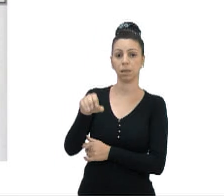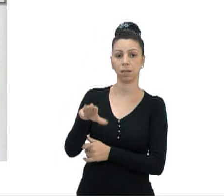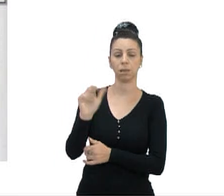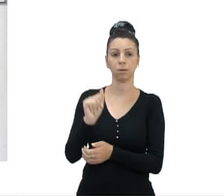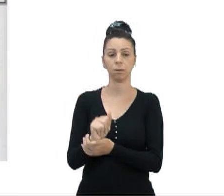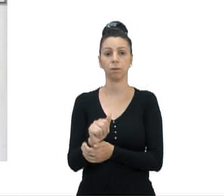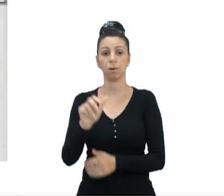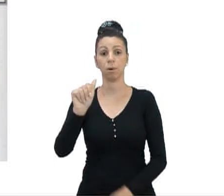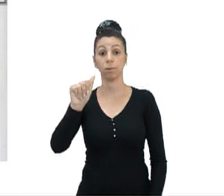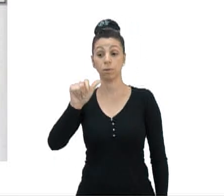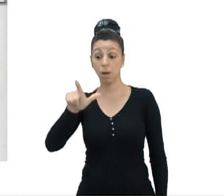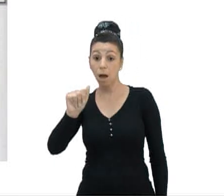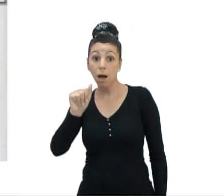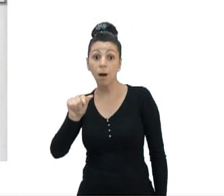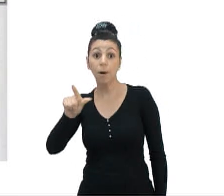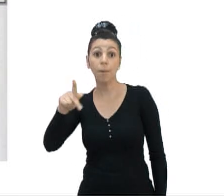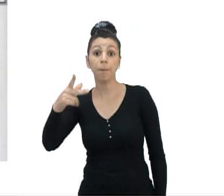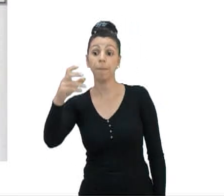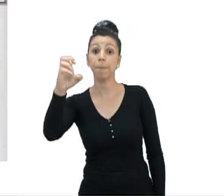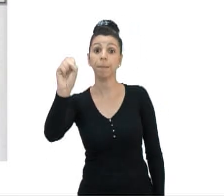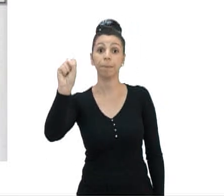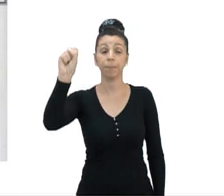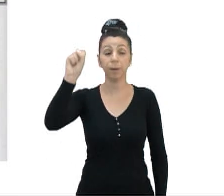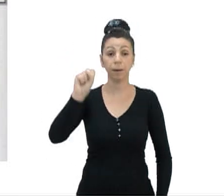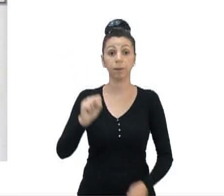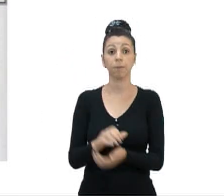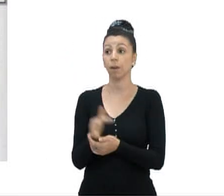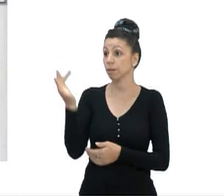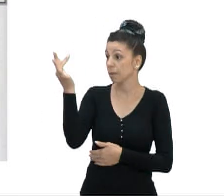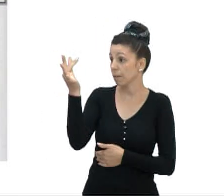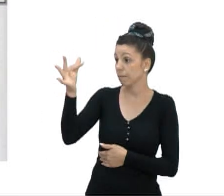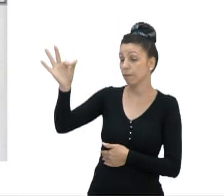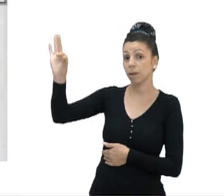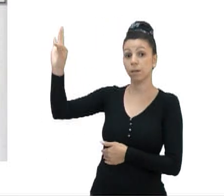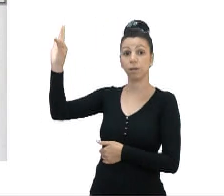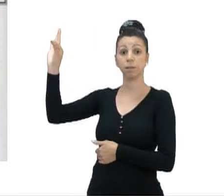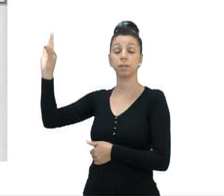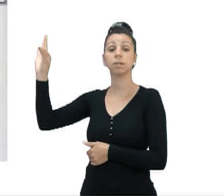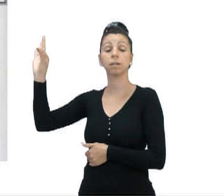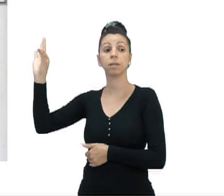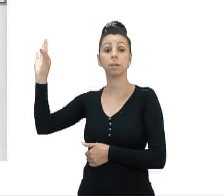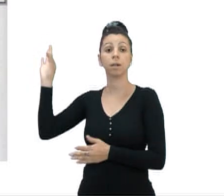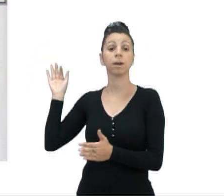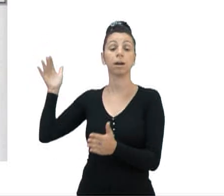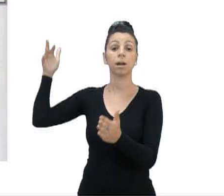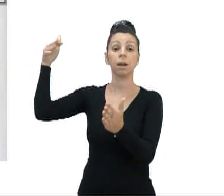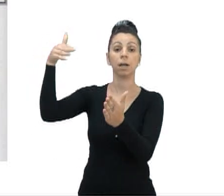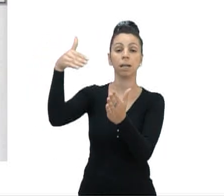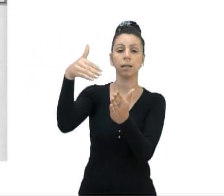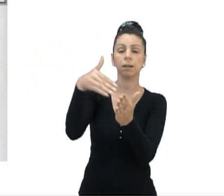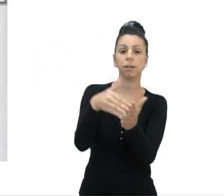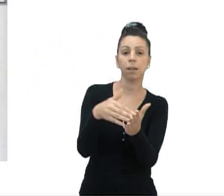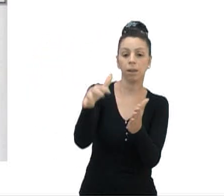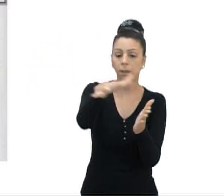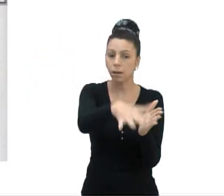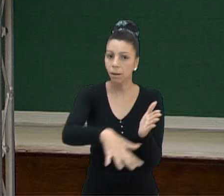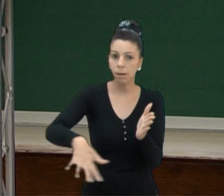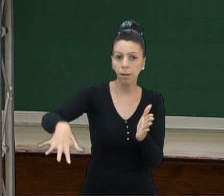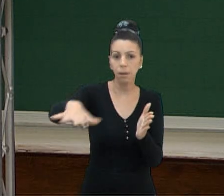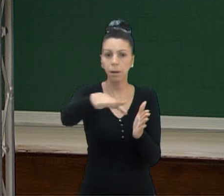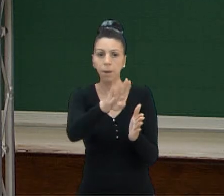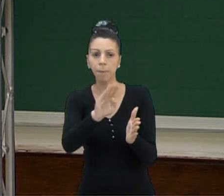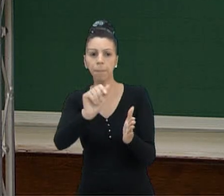os Alpes que se estendem desde a França até os Balcãs, ali a região da